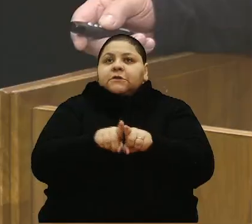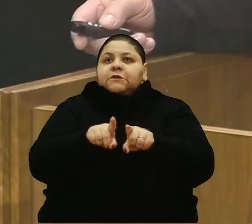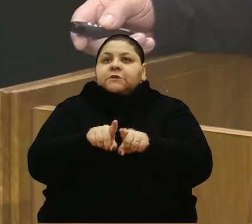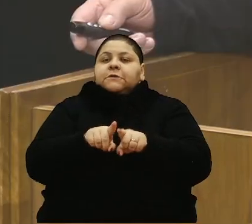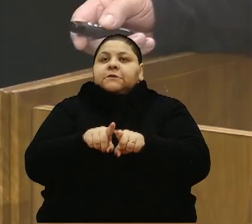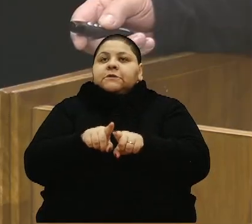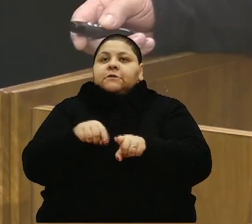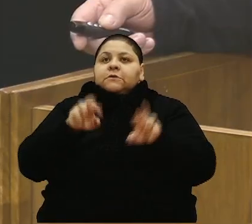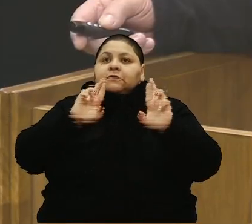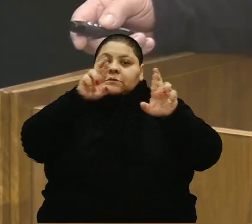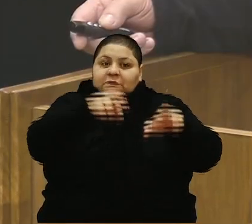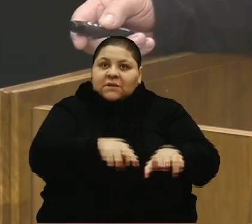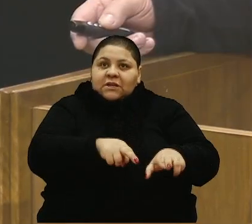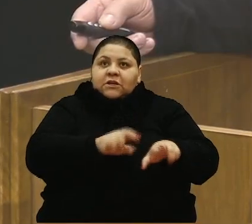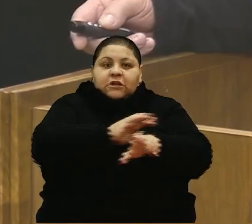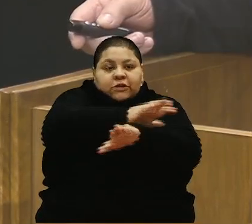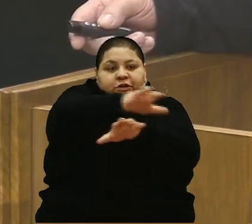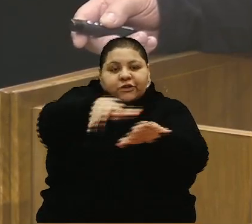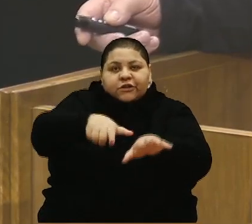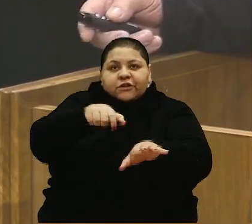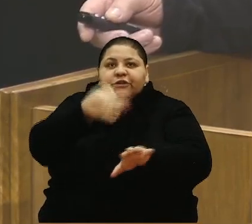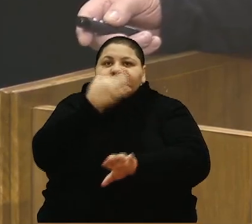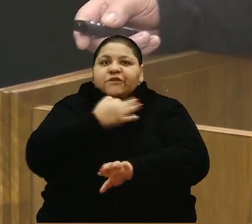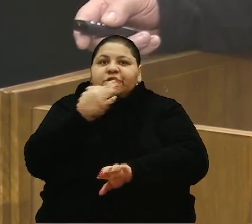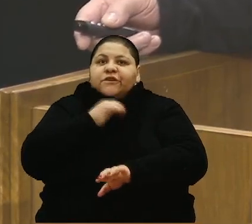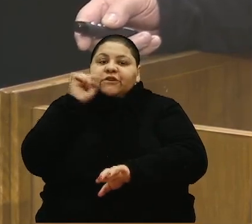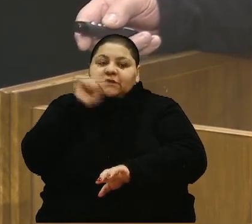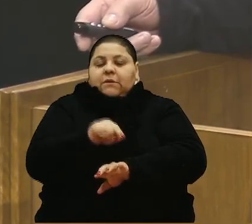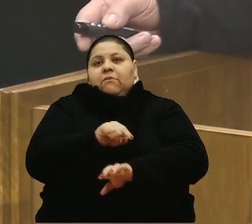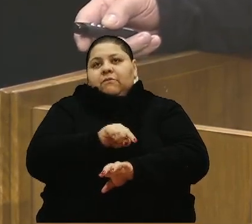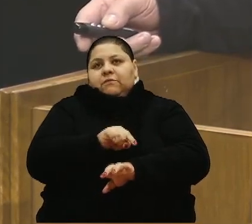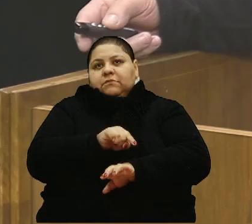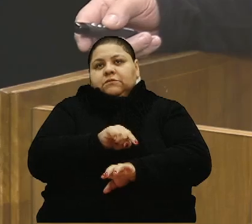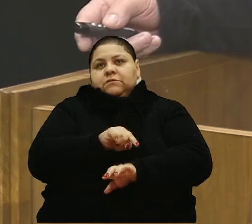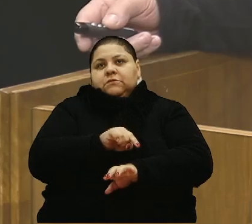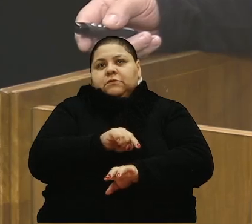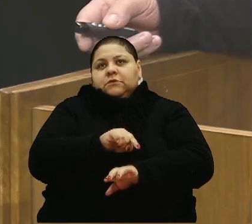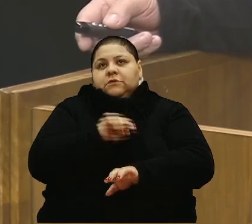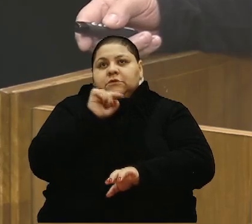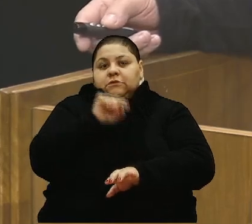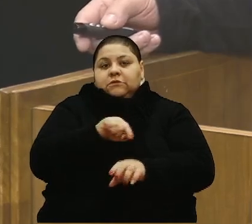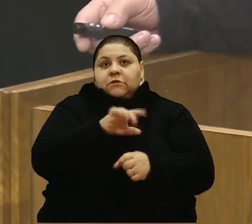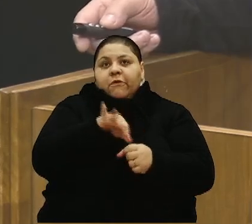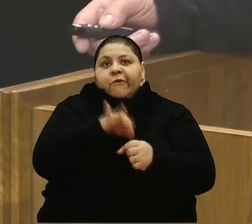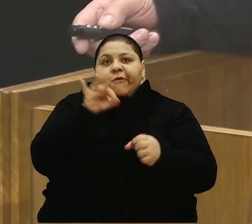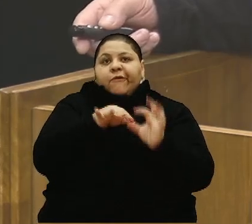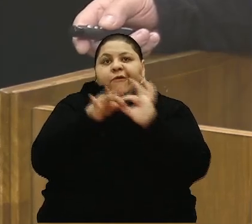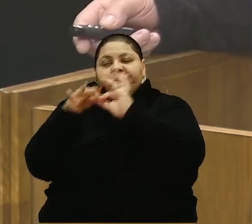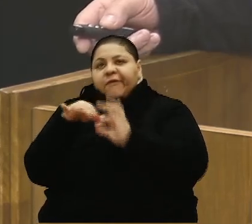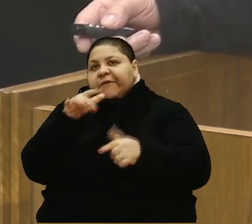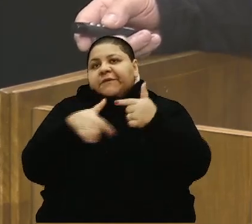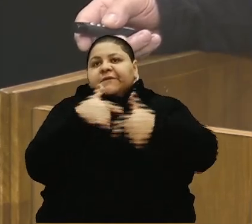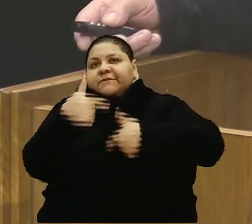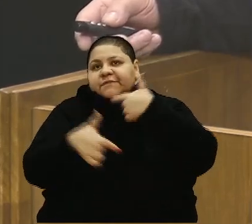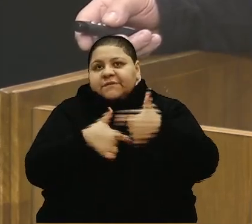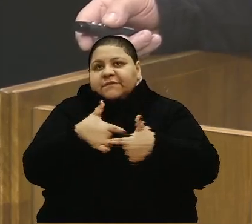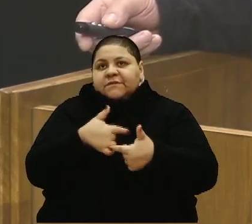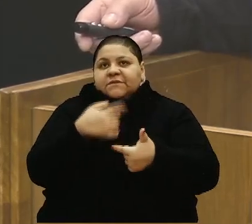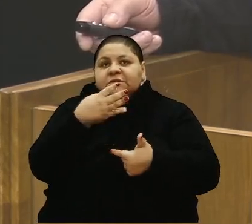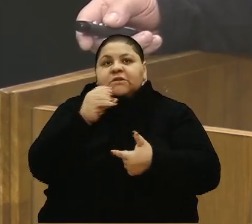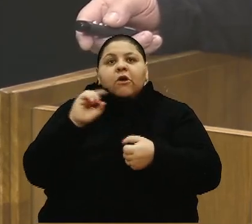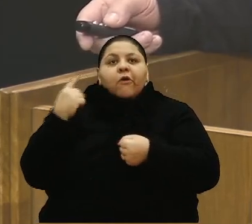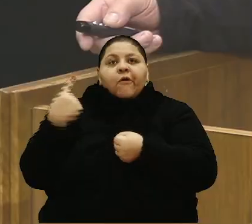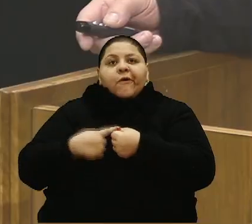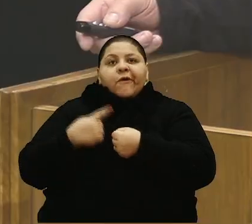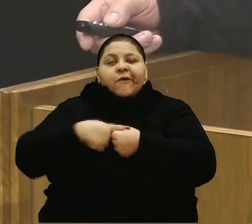compõem a região metropolitana de Caxias. Então, lá se chegou a um consórcio, né, que trabalha as 40 cidades